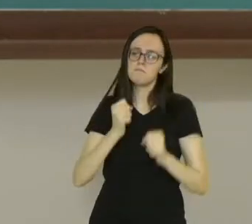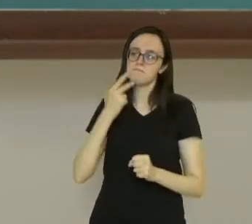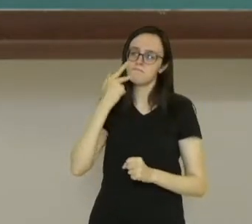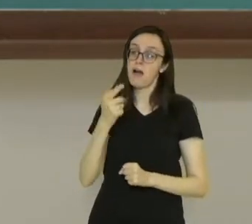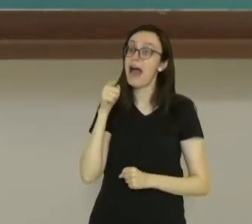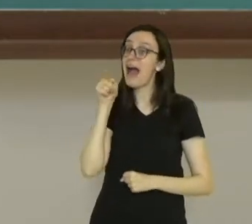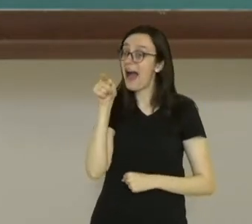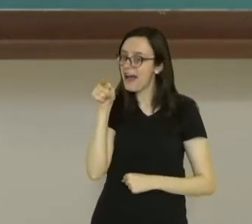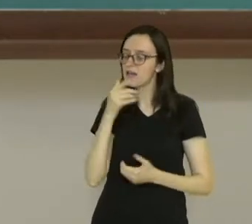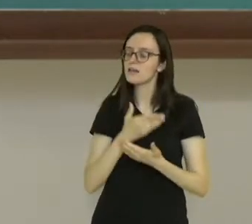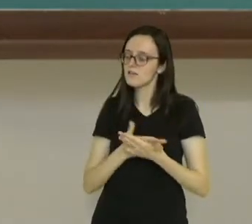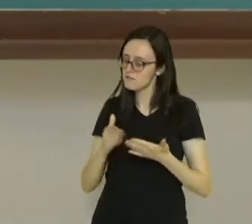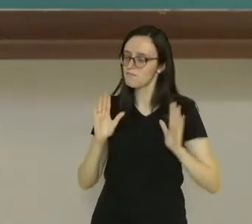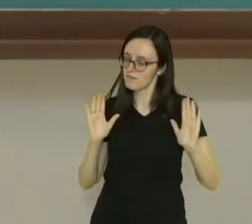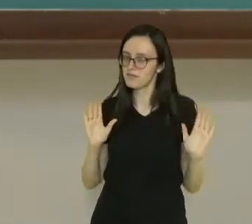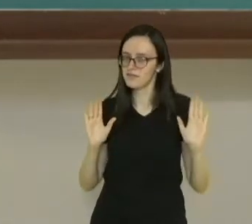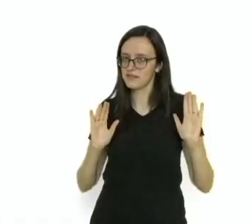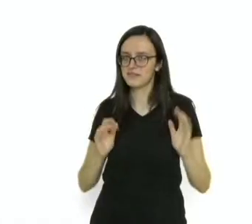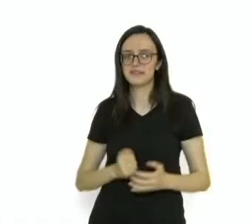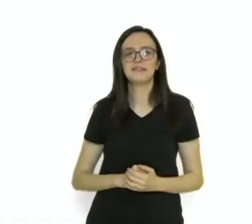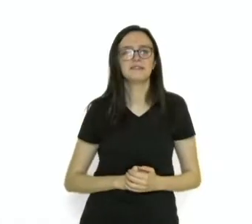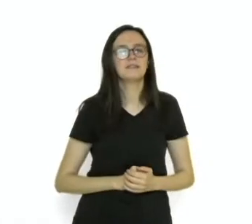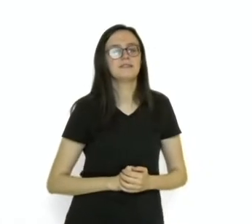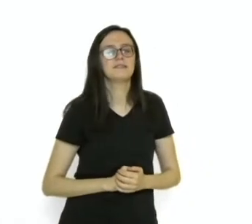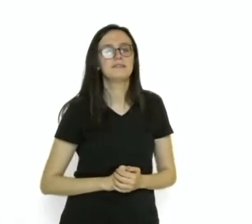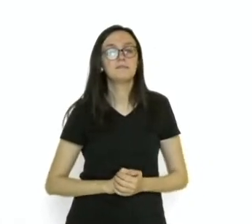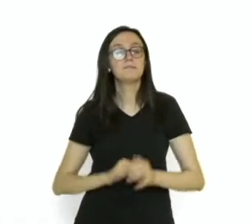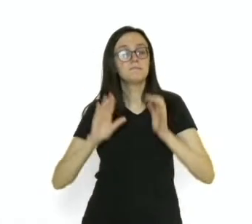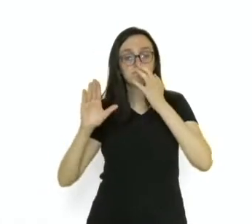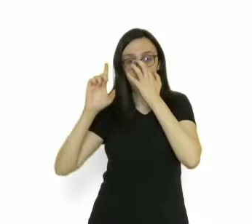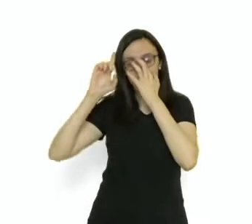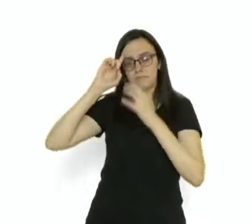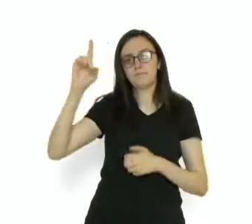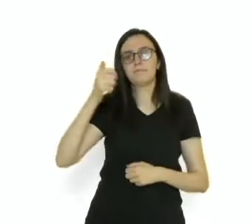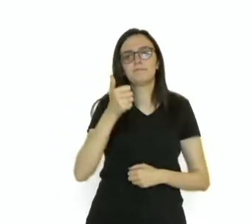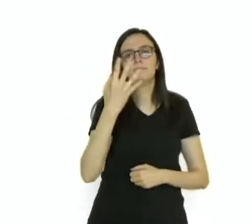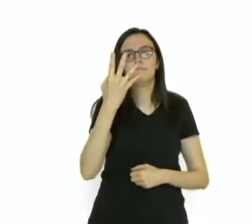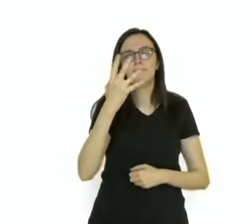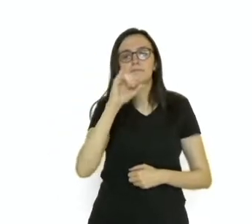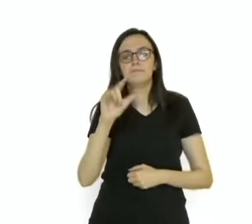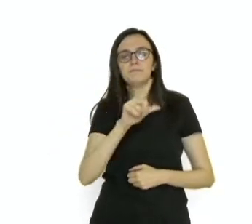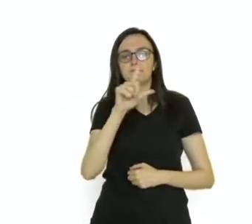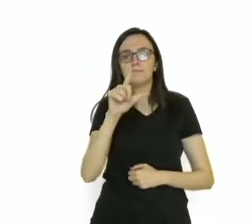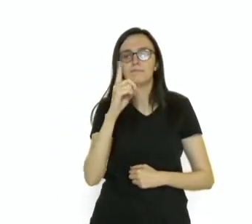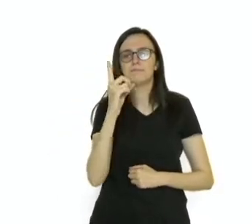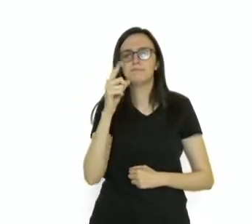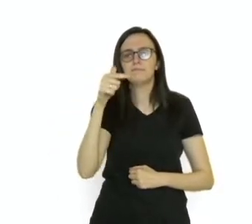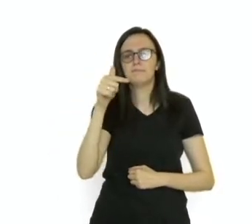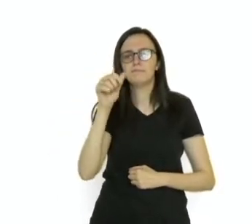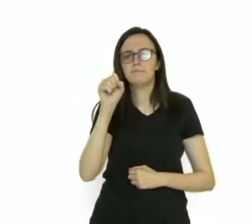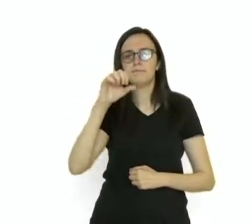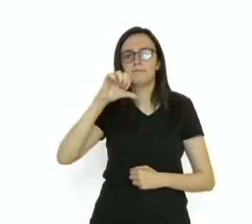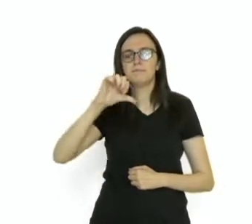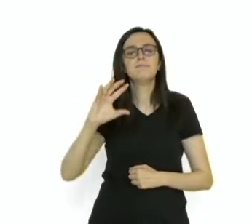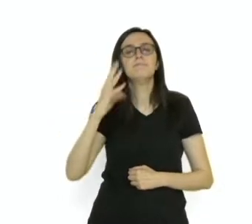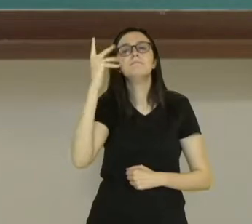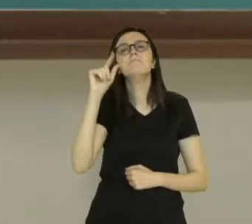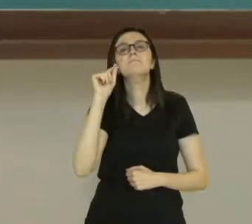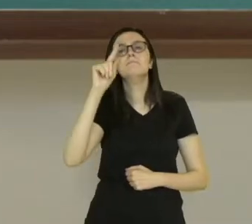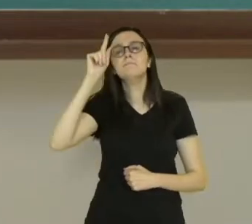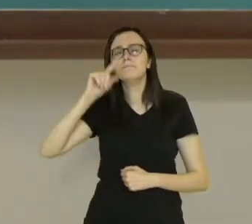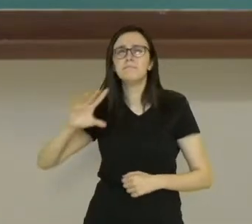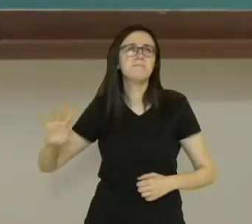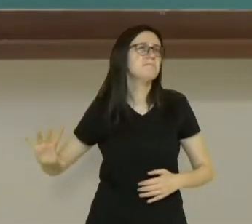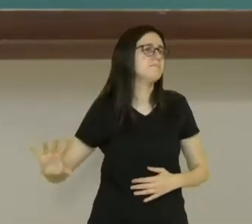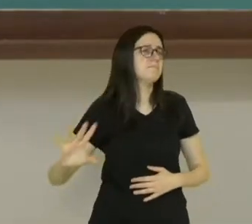aí que a coisa começa, né? Bom, no dia 14 de julho de 1789 vai acontecer o